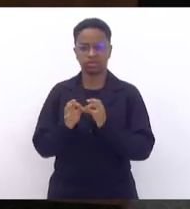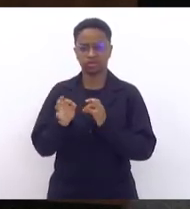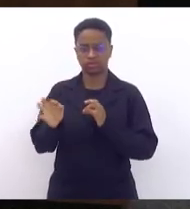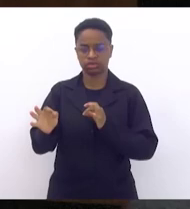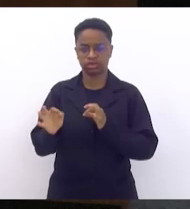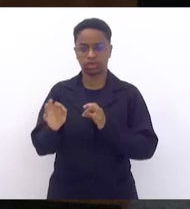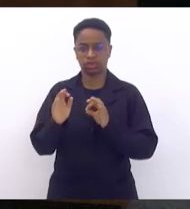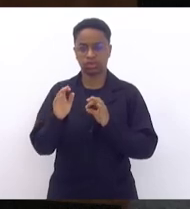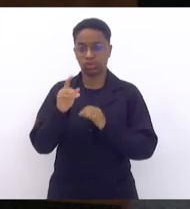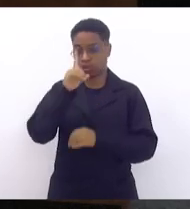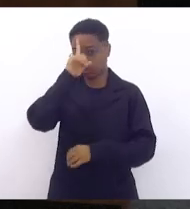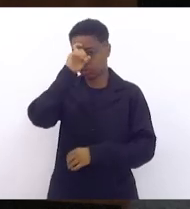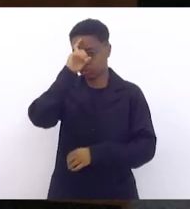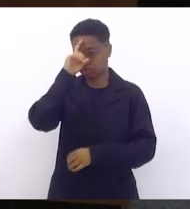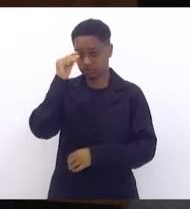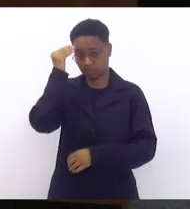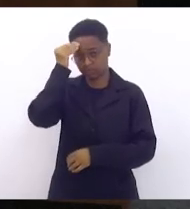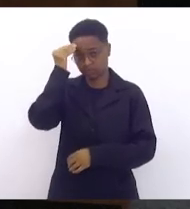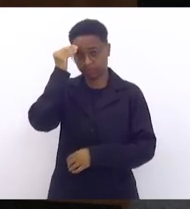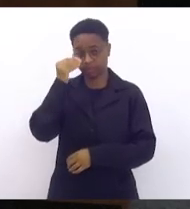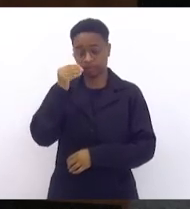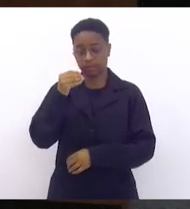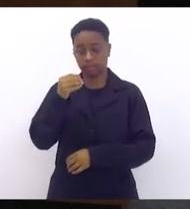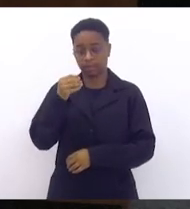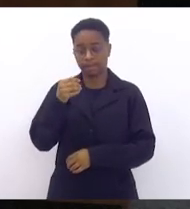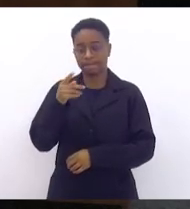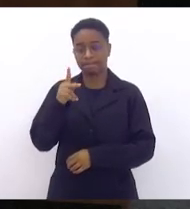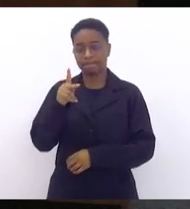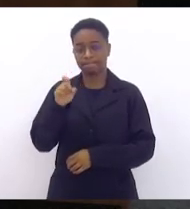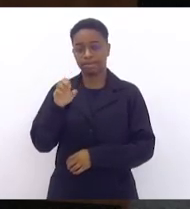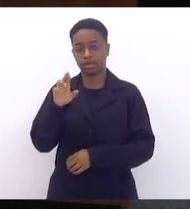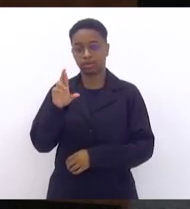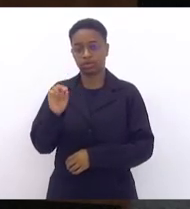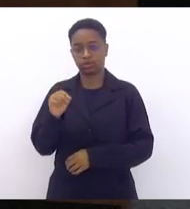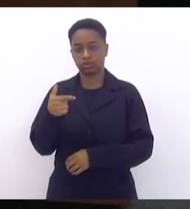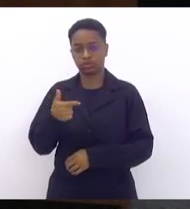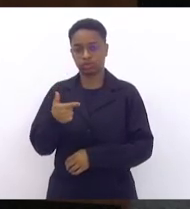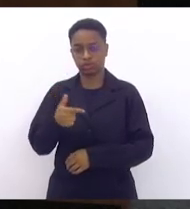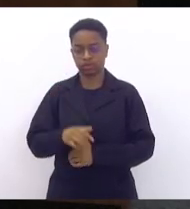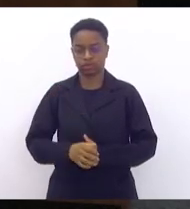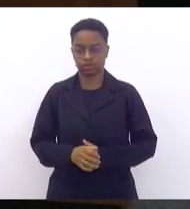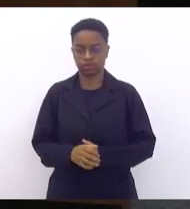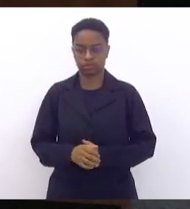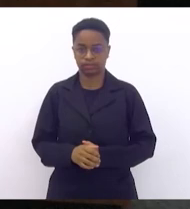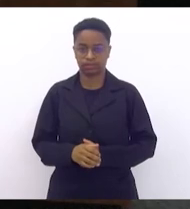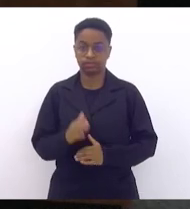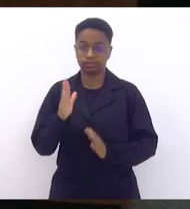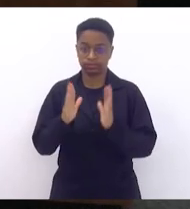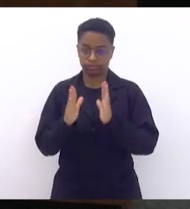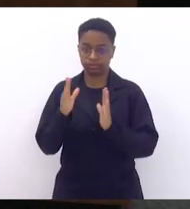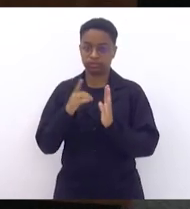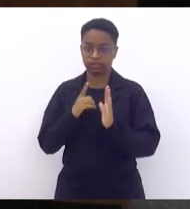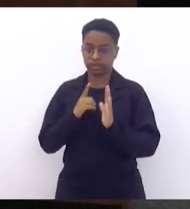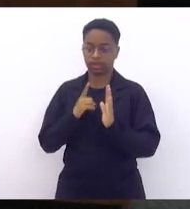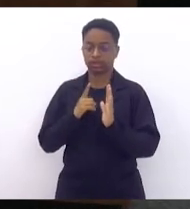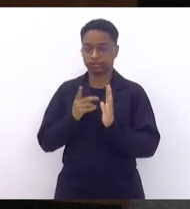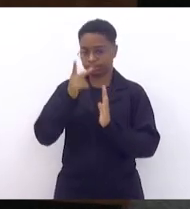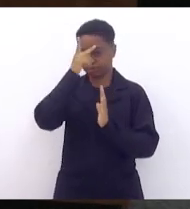Hospital Psiquiátrico Pedro II, na época que havia internação.